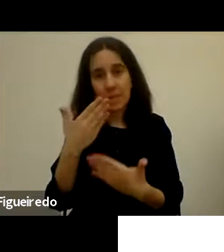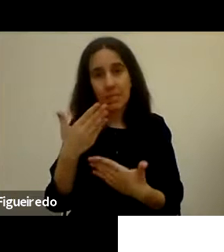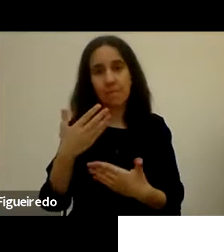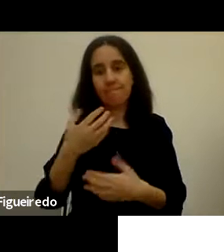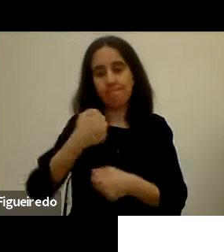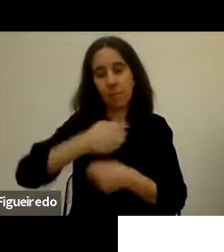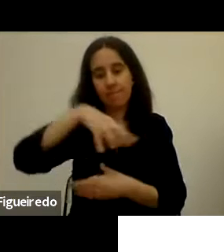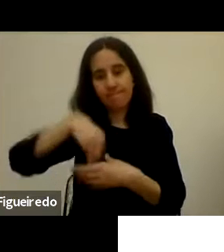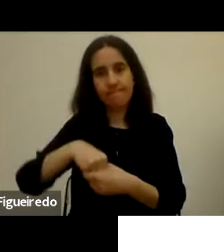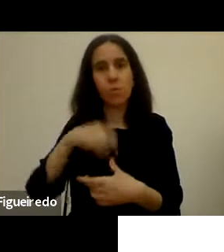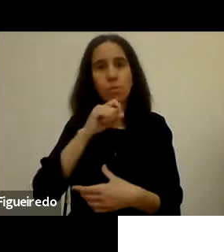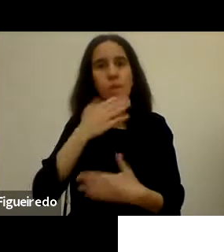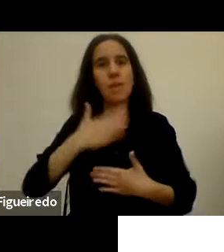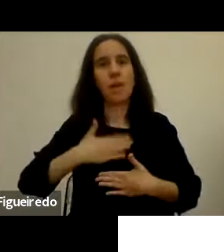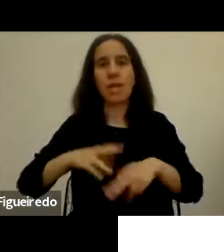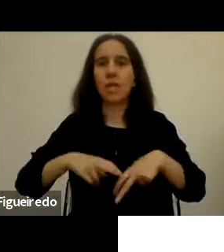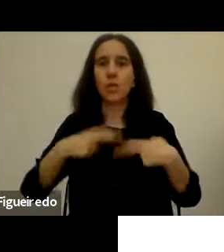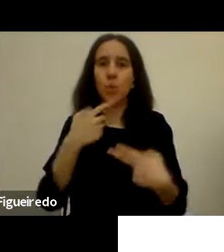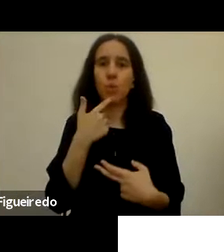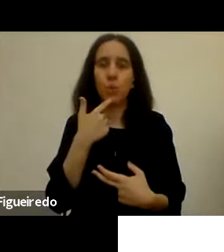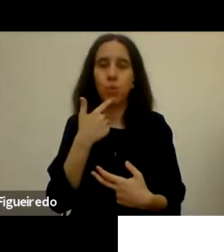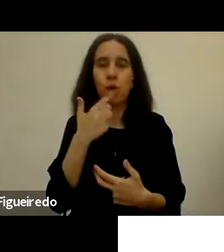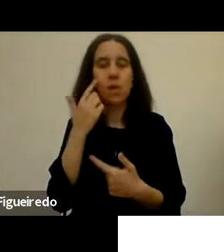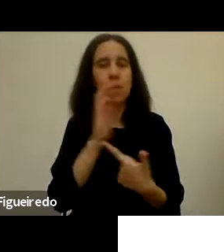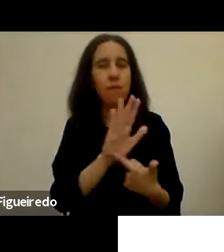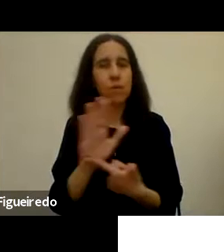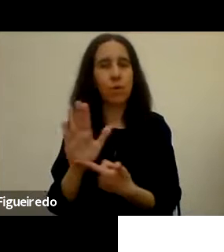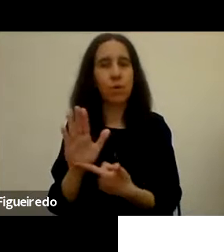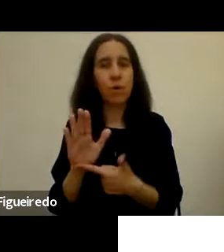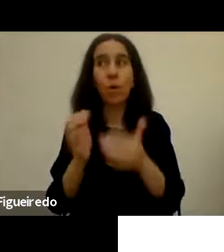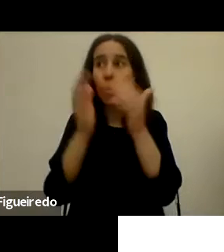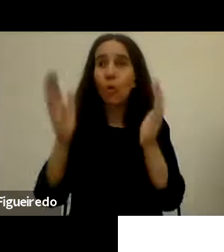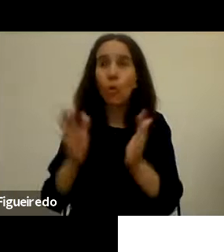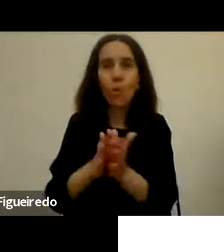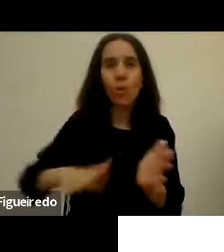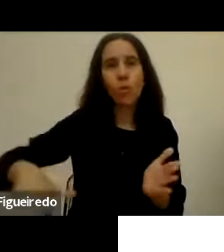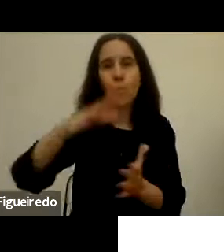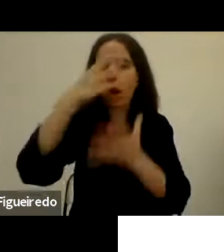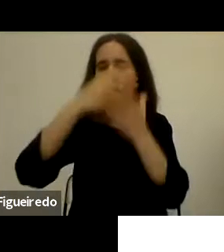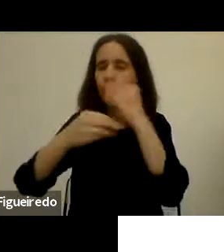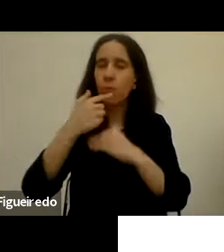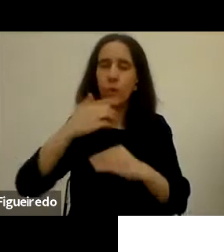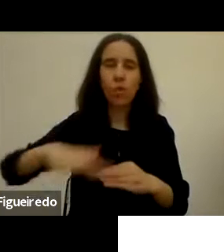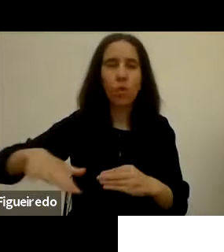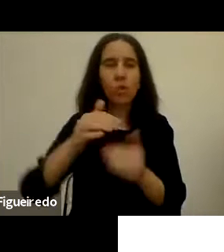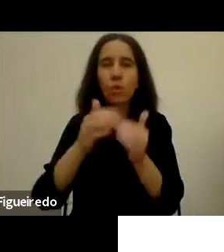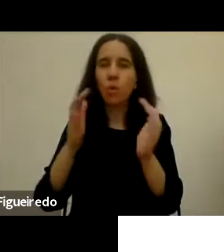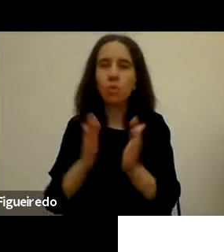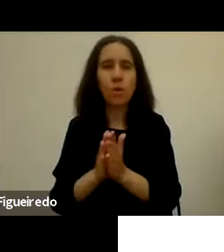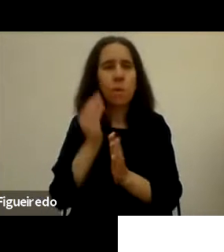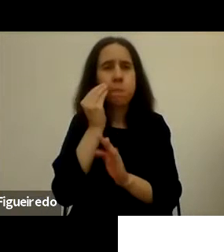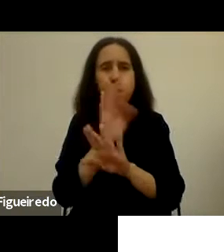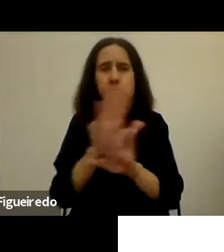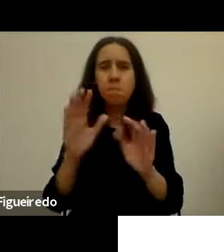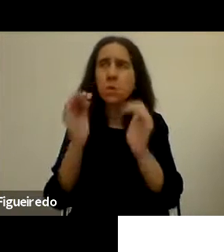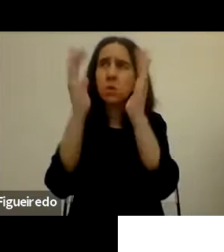muito enriquecedor e que revelou que todos nós temos sempre muito a aprender de todos, independentemente da natureza das